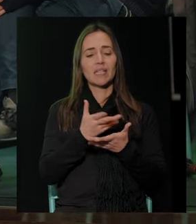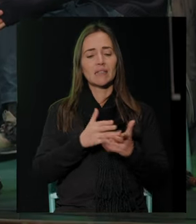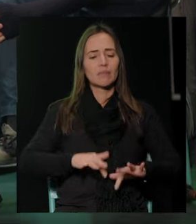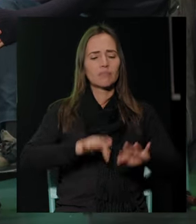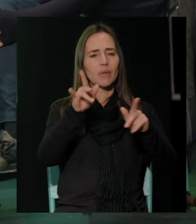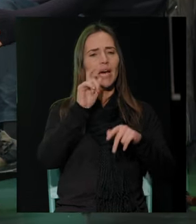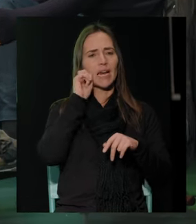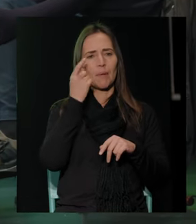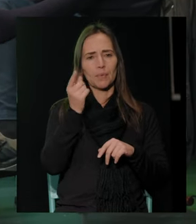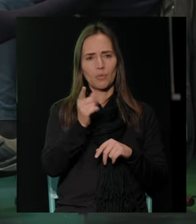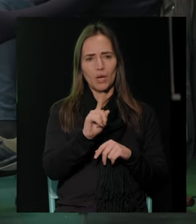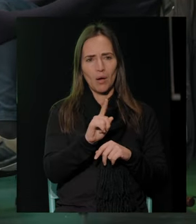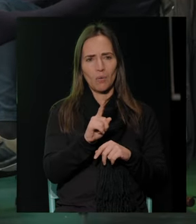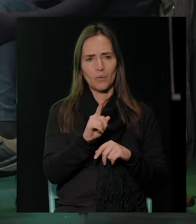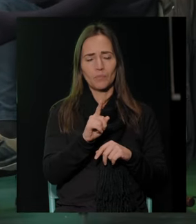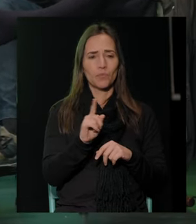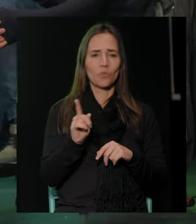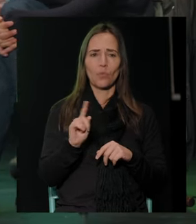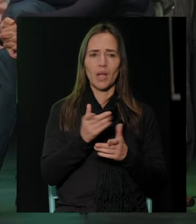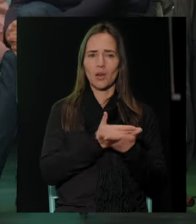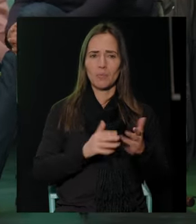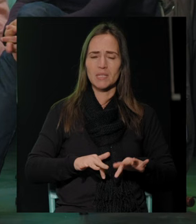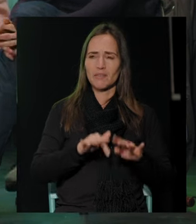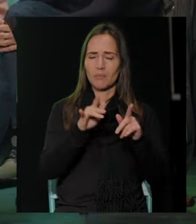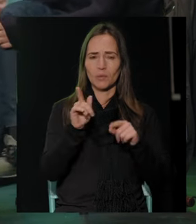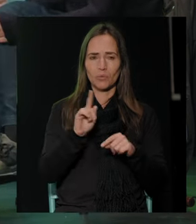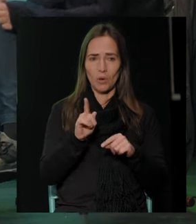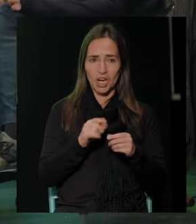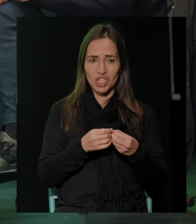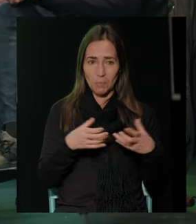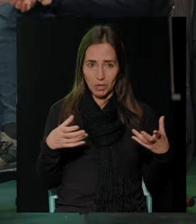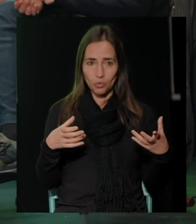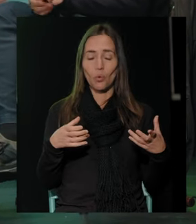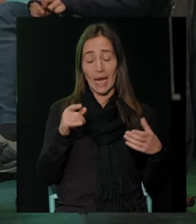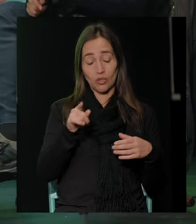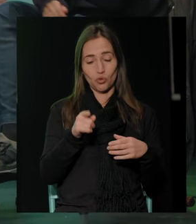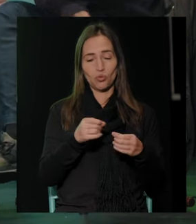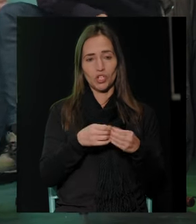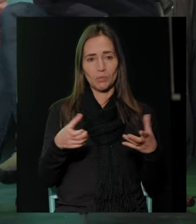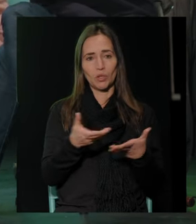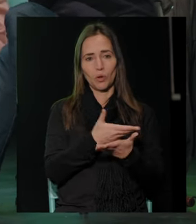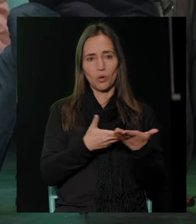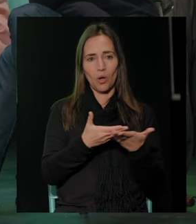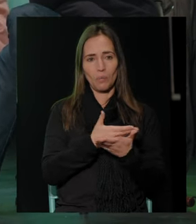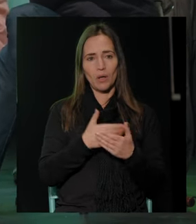rápido, não é? Tipo, como é que se diz? Não, desenvolvimento económico, desculpa. De crescimento. Opa, eu acho essa ideia super difícil